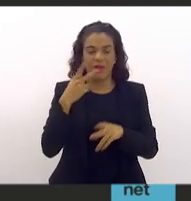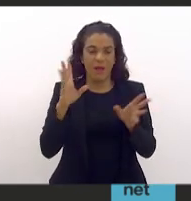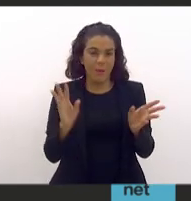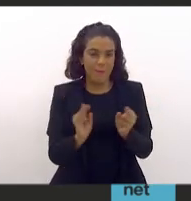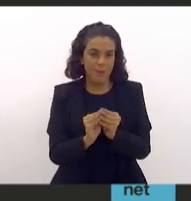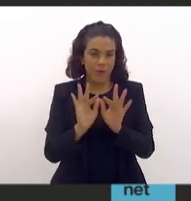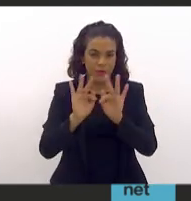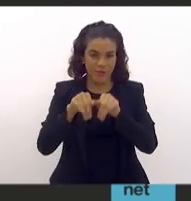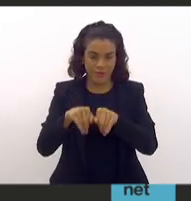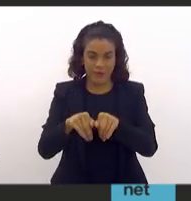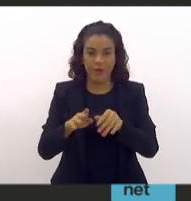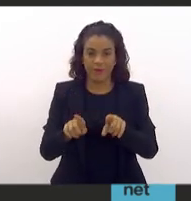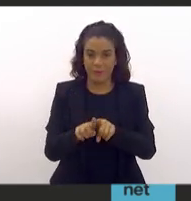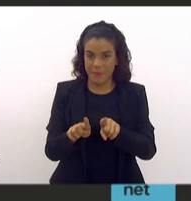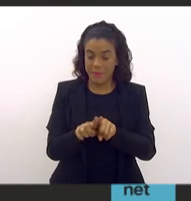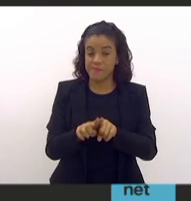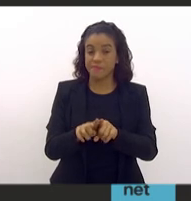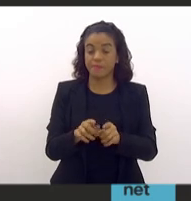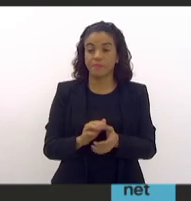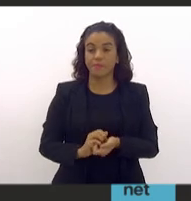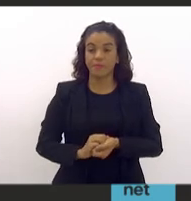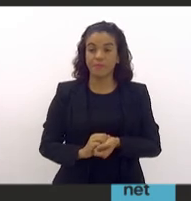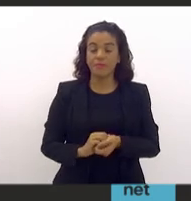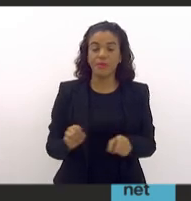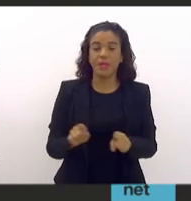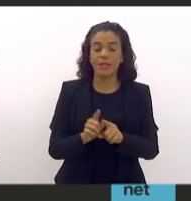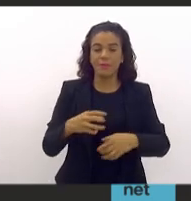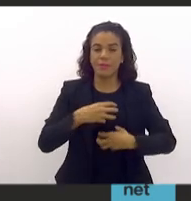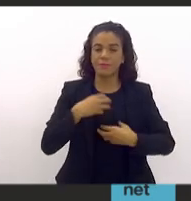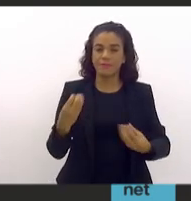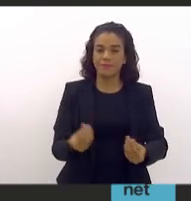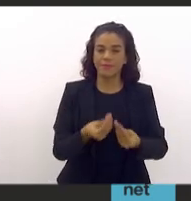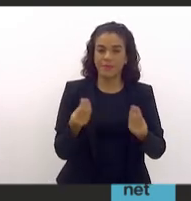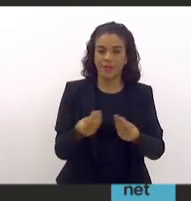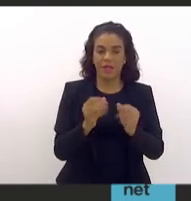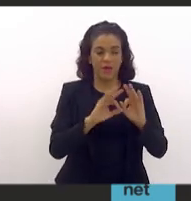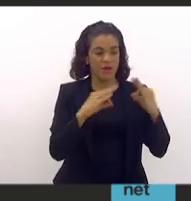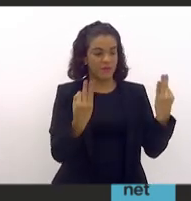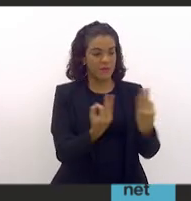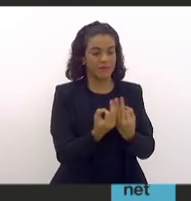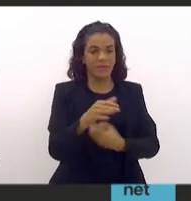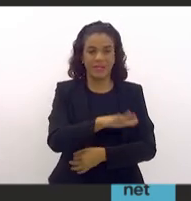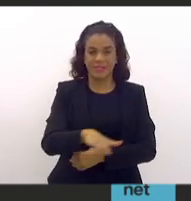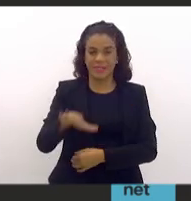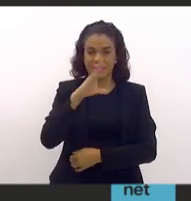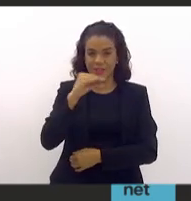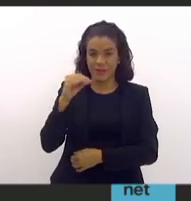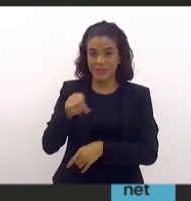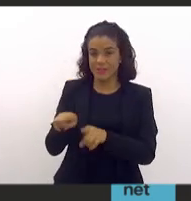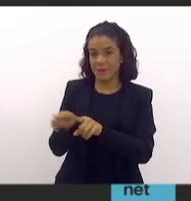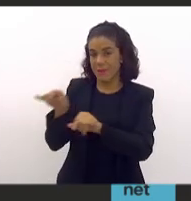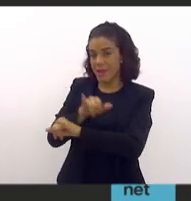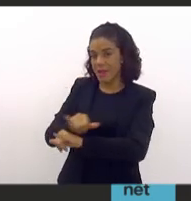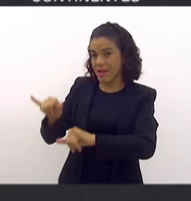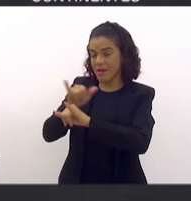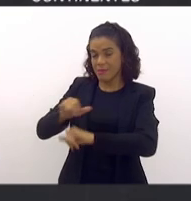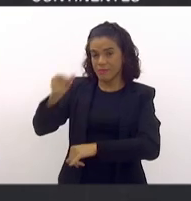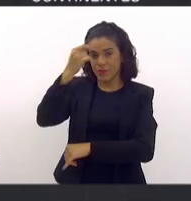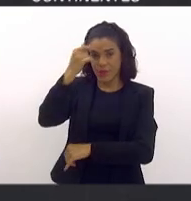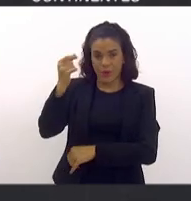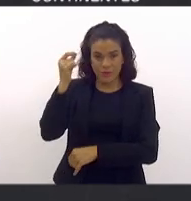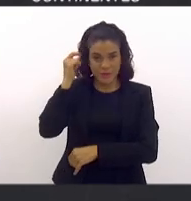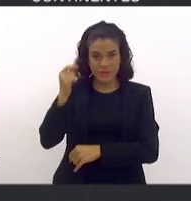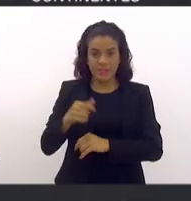pouco no final. E também sensibilização com as famílias, com as crianças e adolescentes e campanhas de